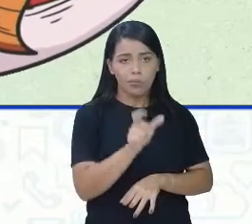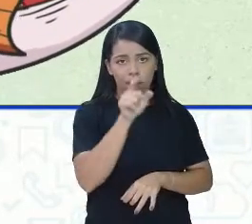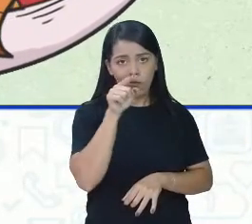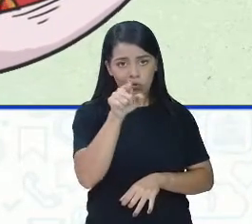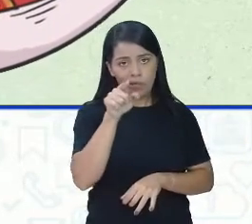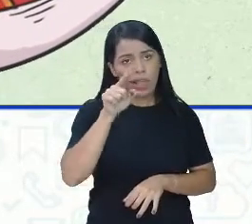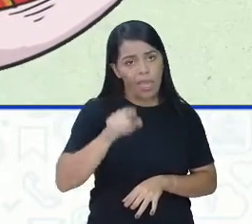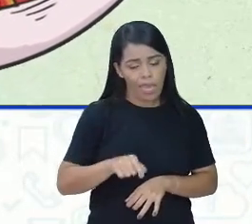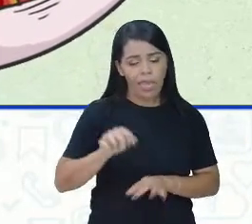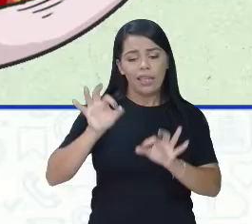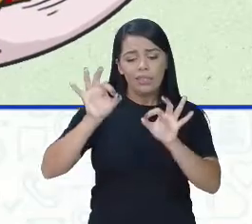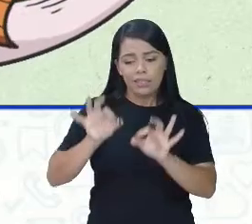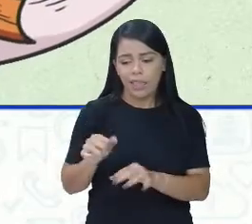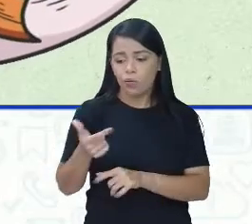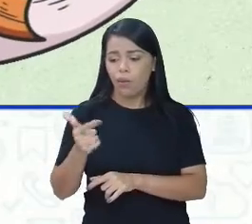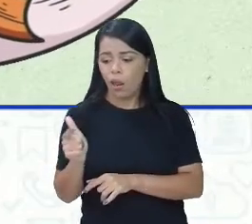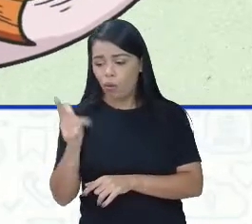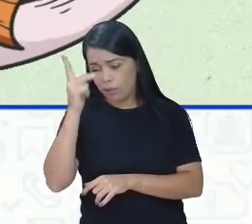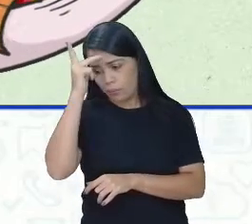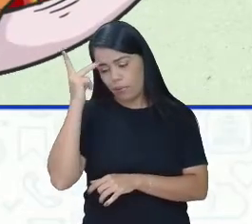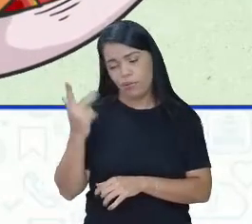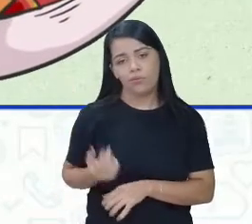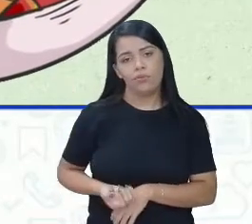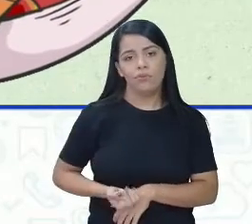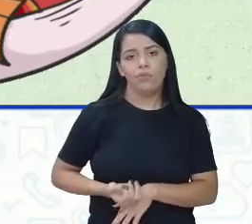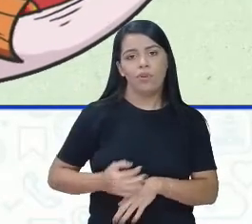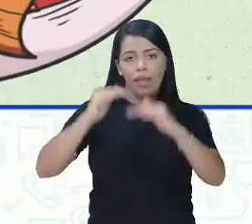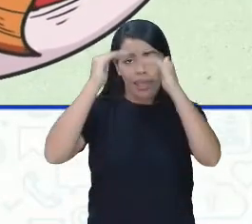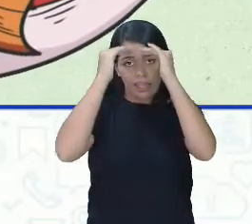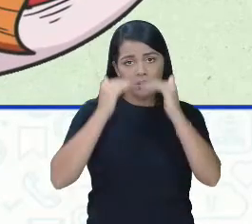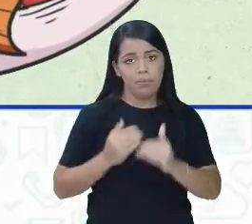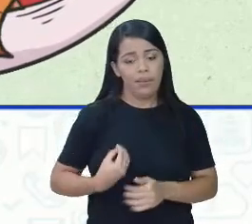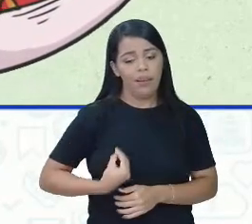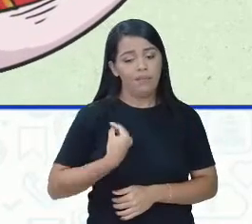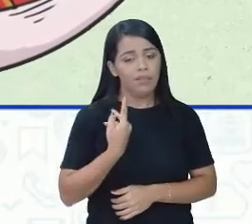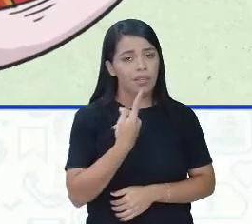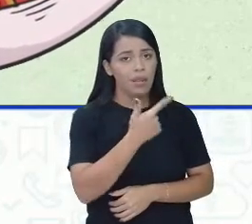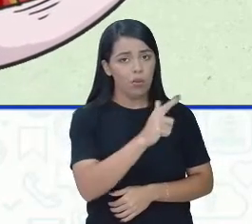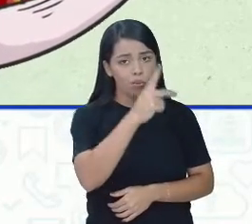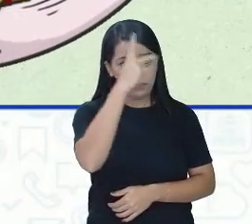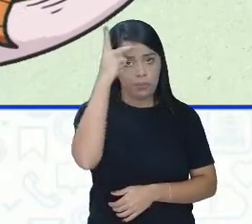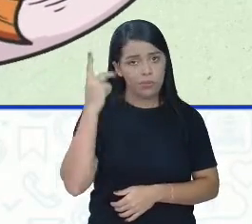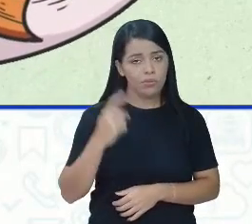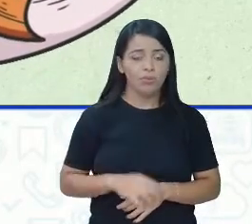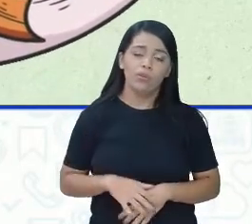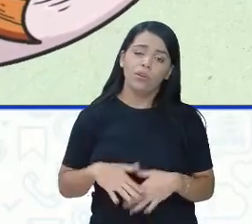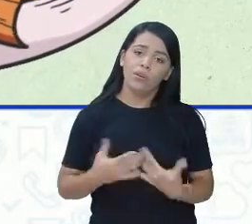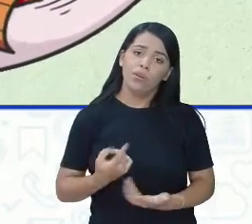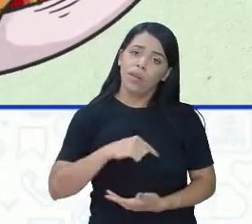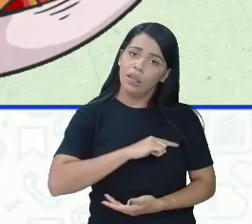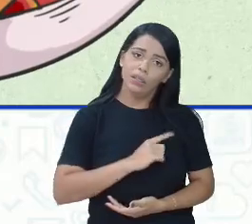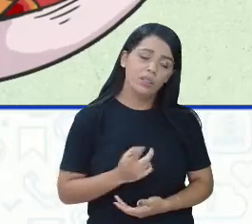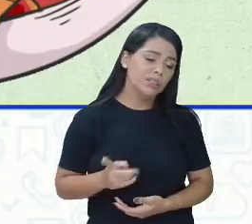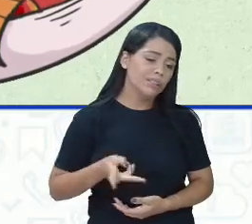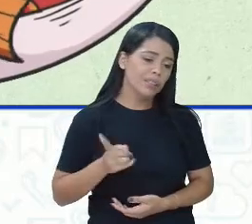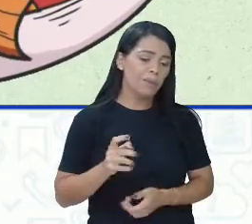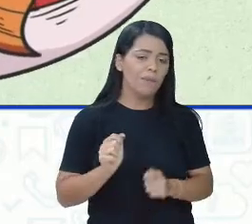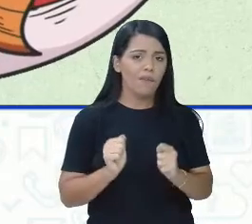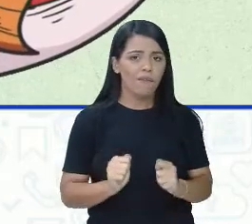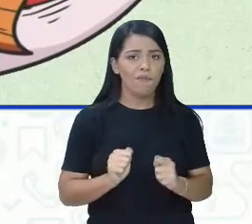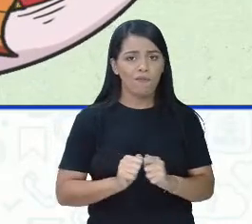os outros. Respeite a vida dos outros. Além disso, nem sempre fazemos boas ações